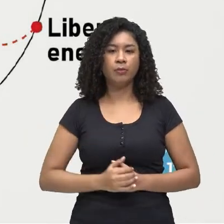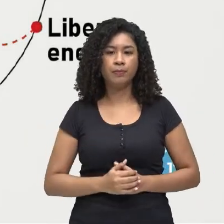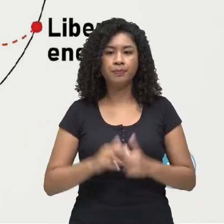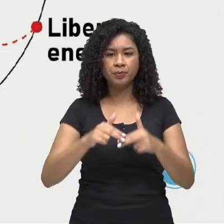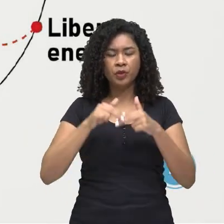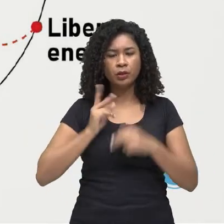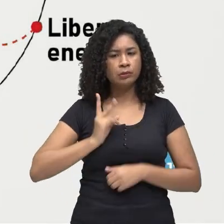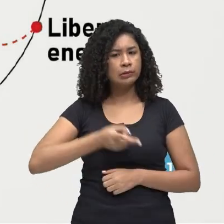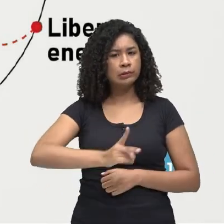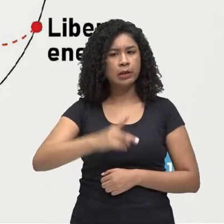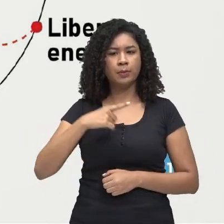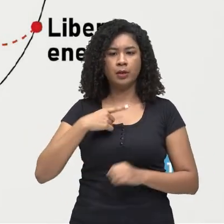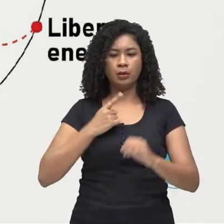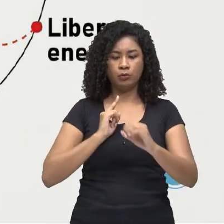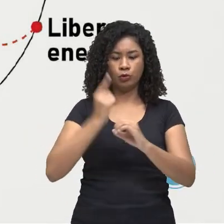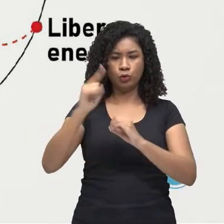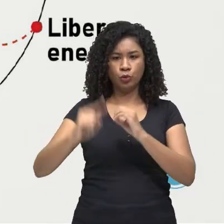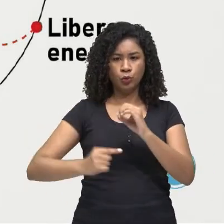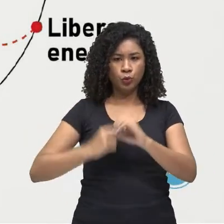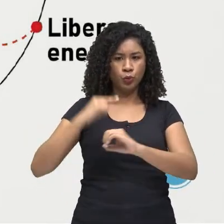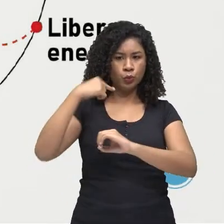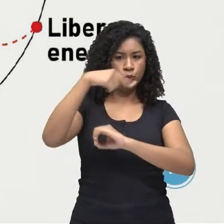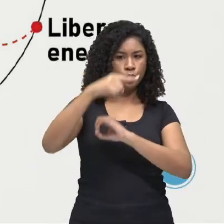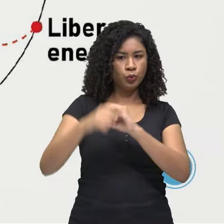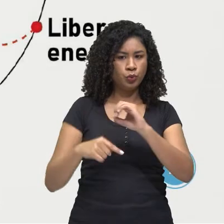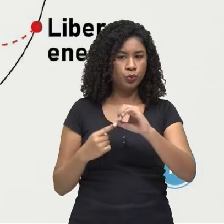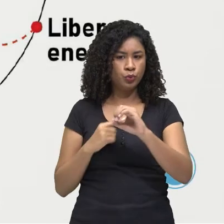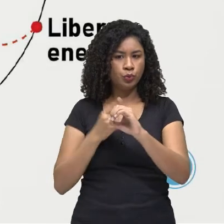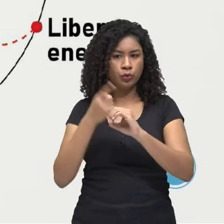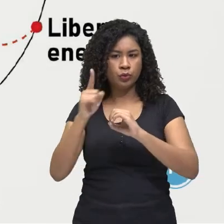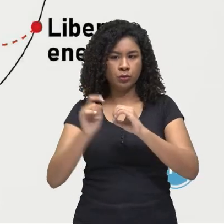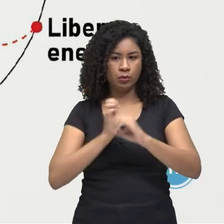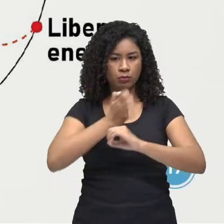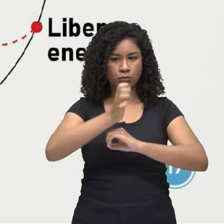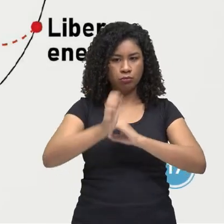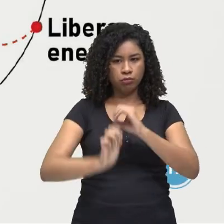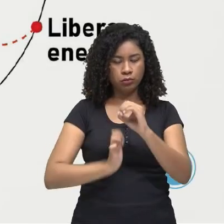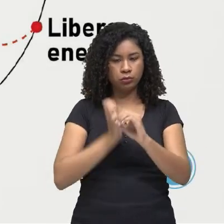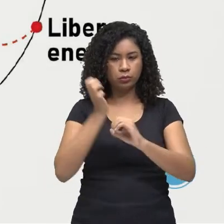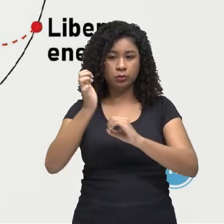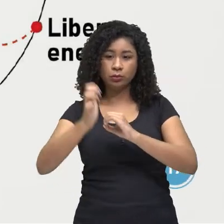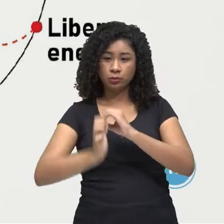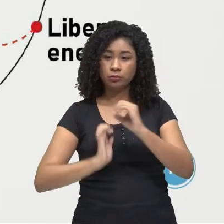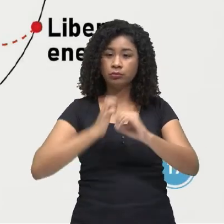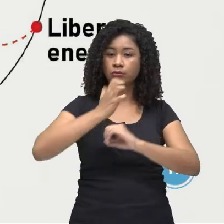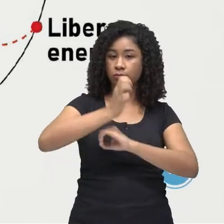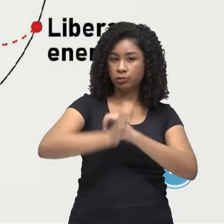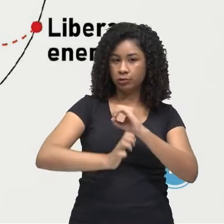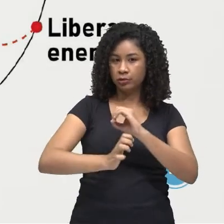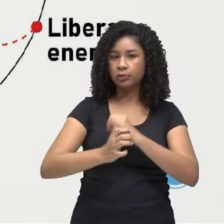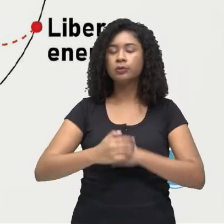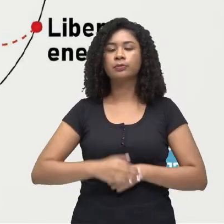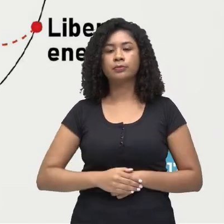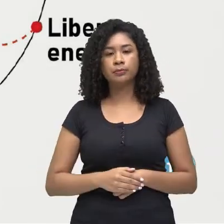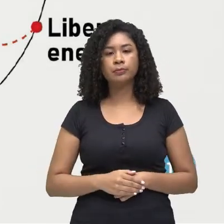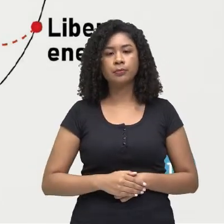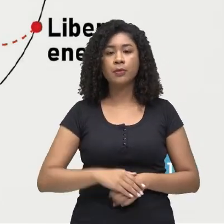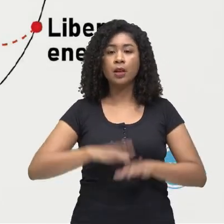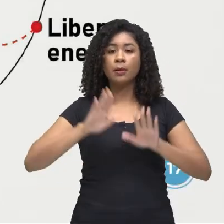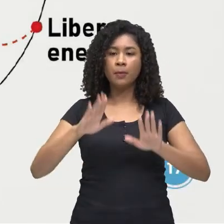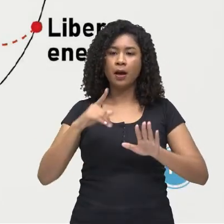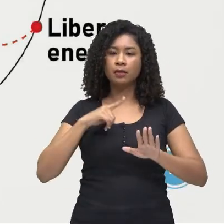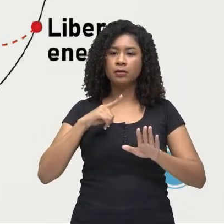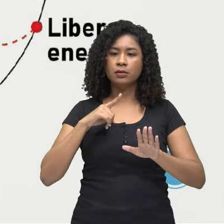ao redor do núcleo, ou seja, estão na eletrosfera, porém ocupam diferentes